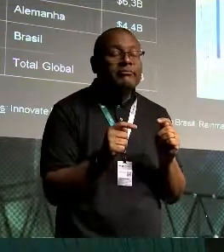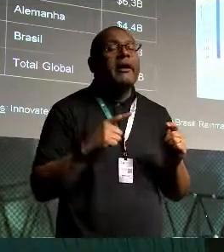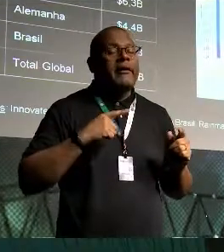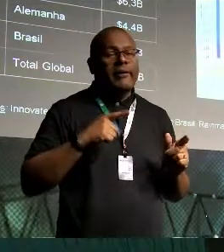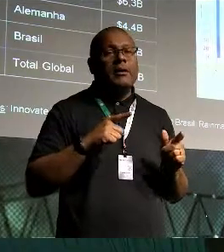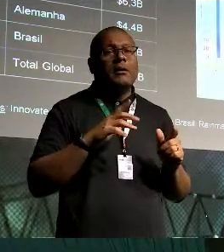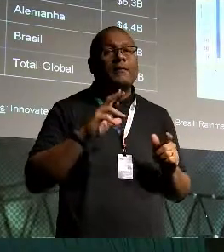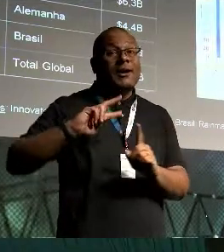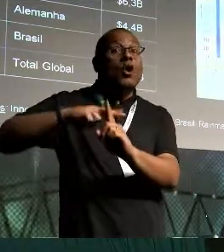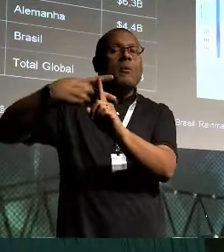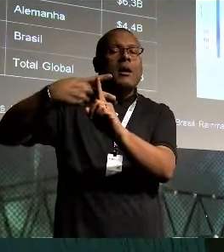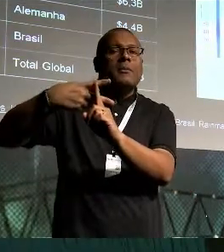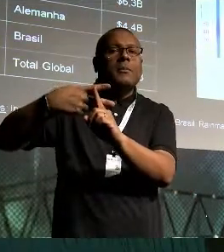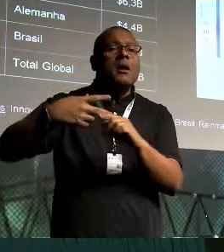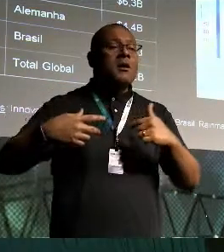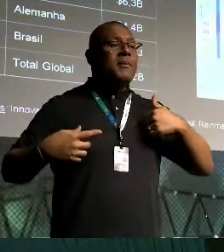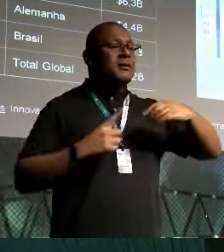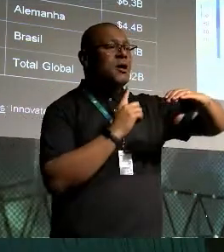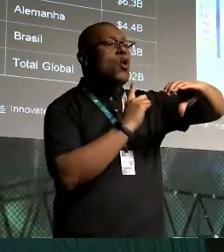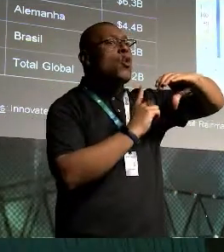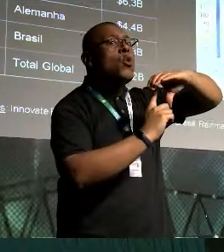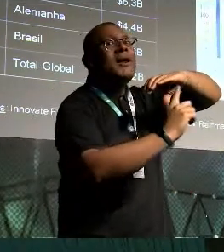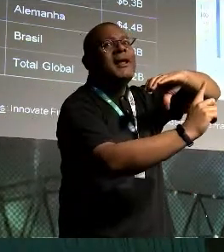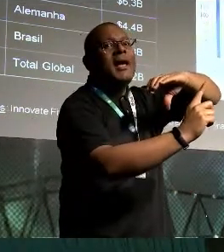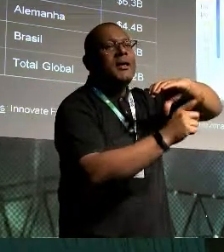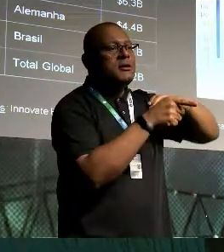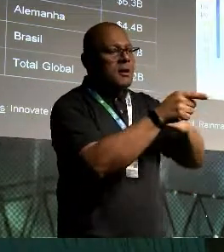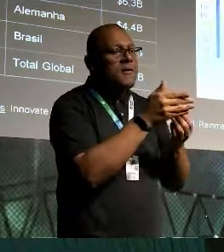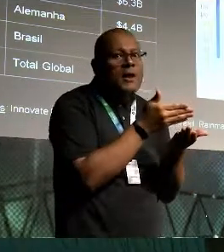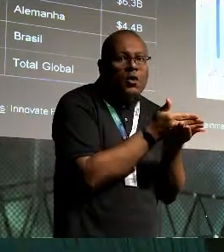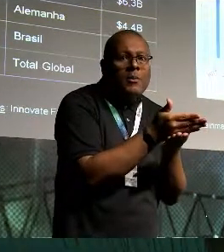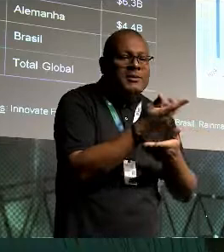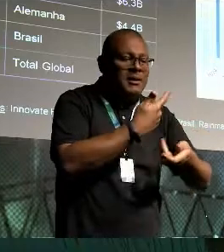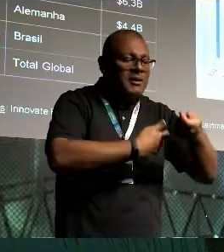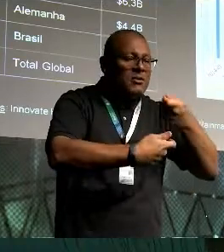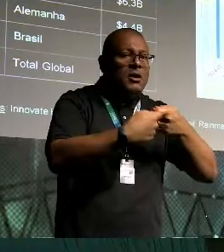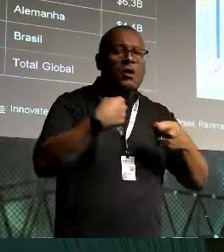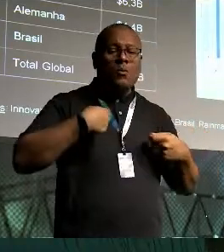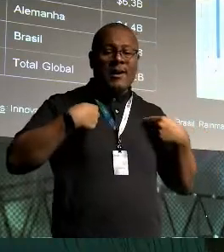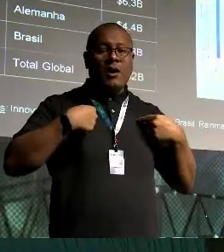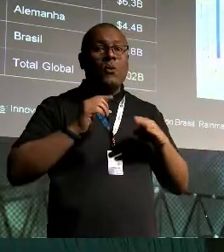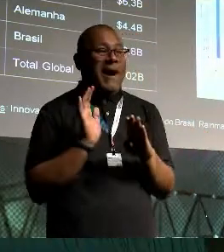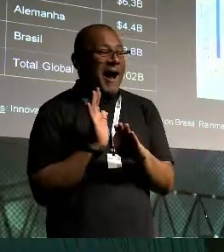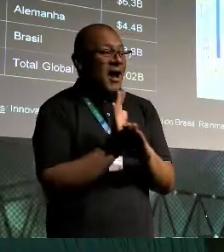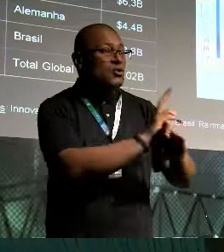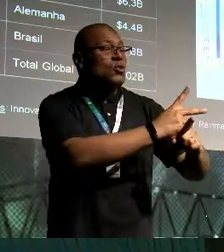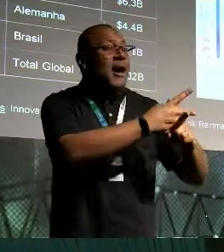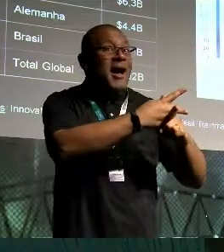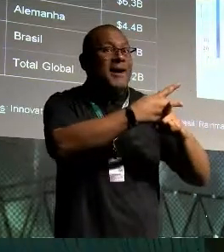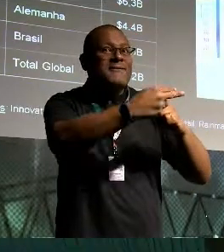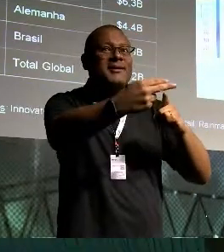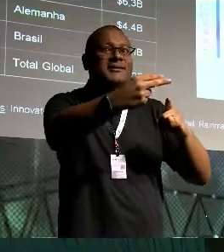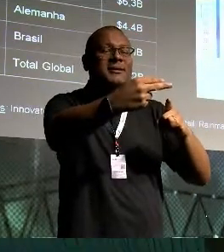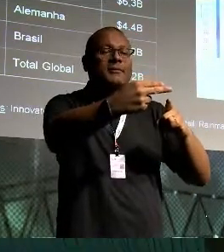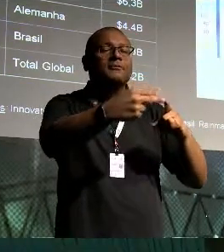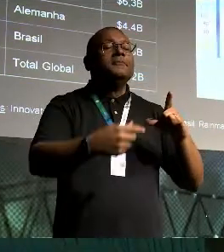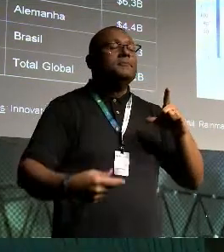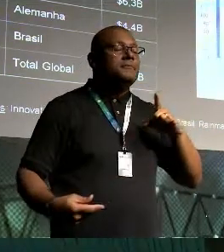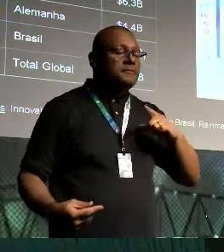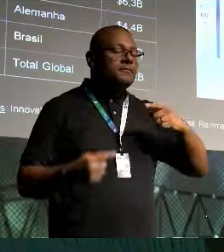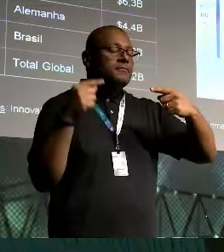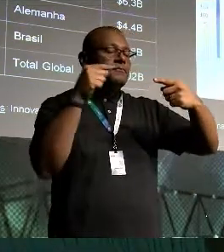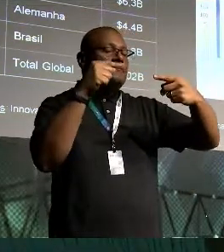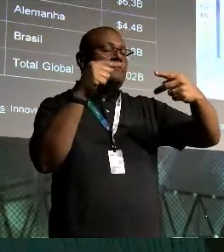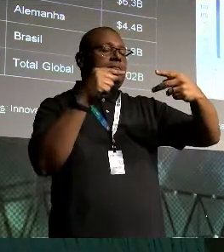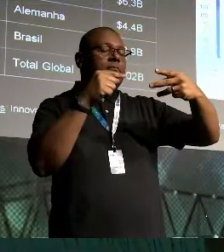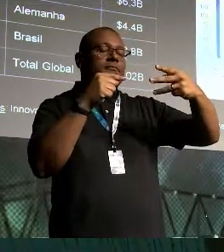dos clientes sem causar nenhum atrito e eu ajudo eles a vencer? Então, aqui a gente tem diversos